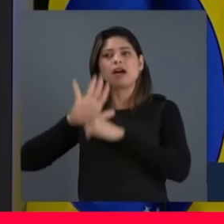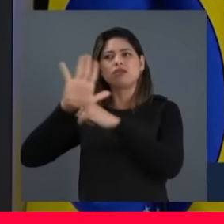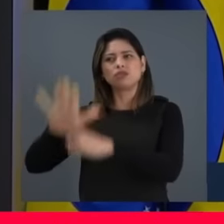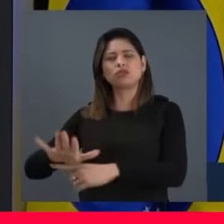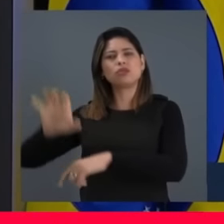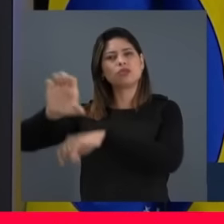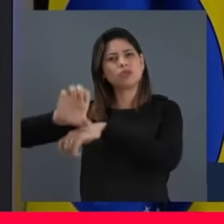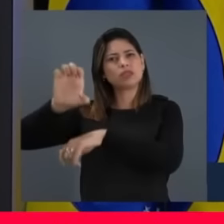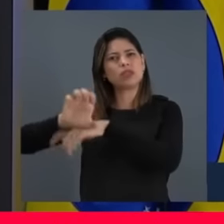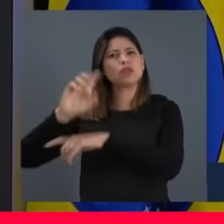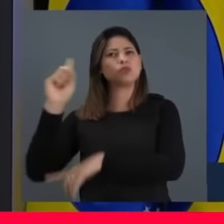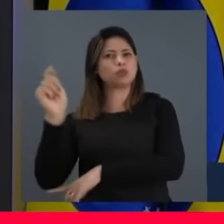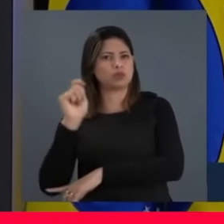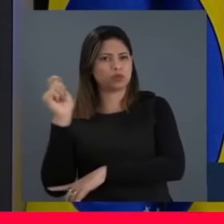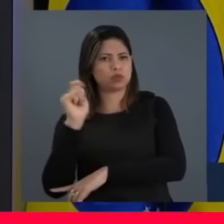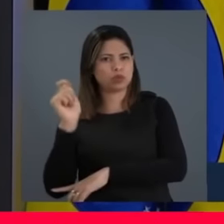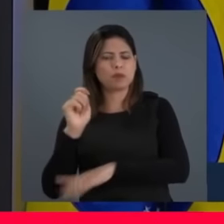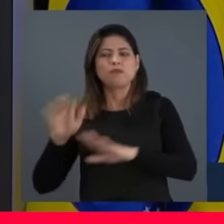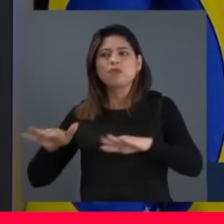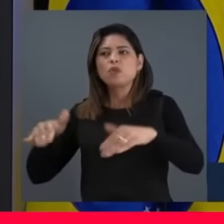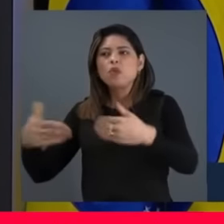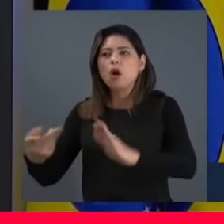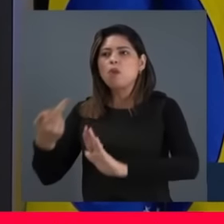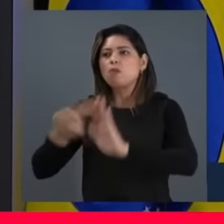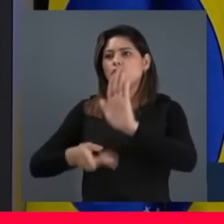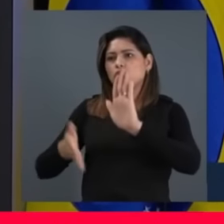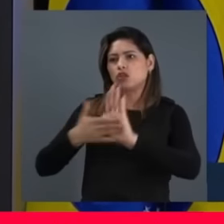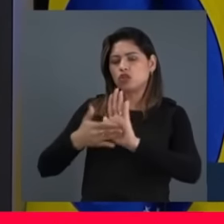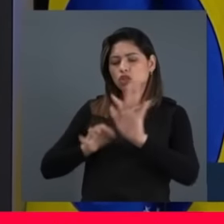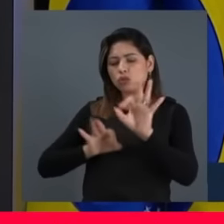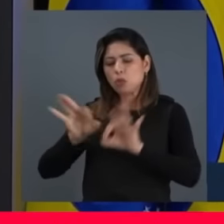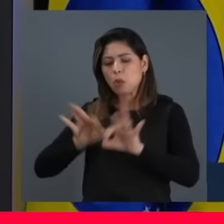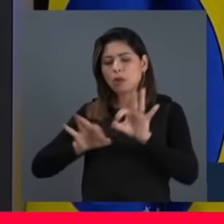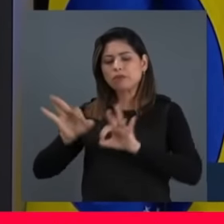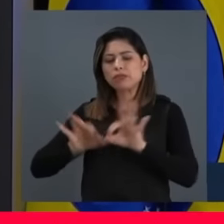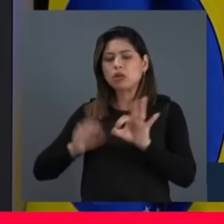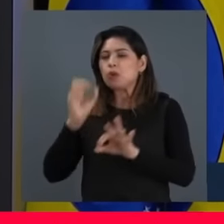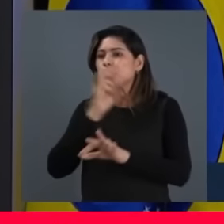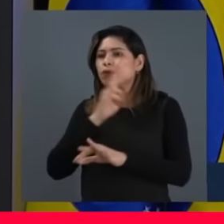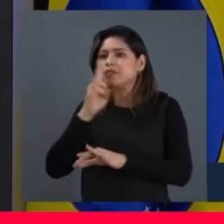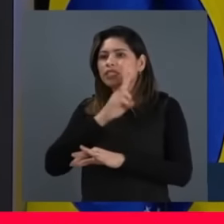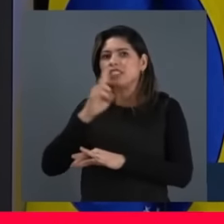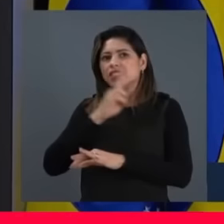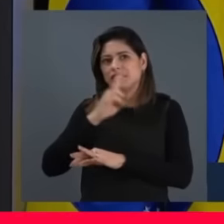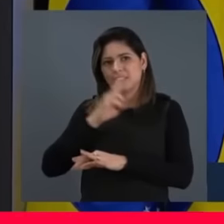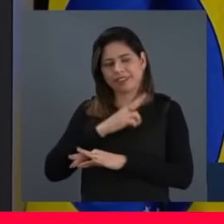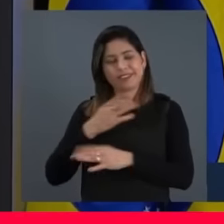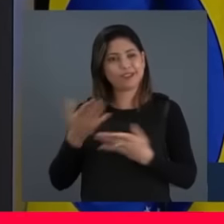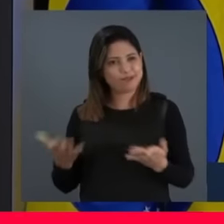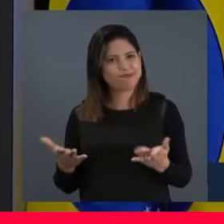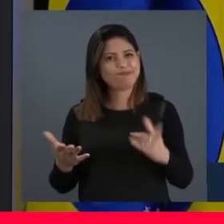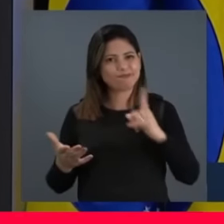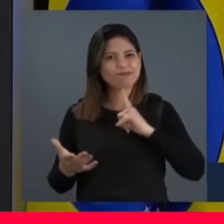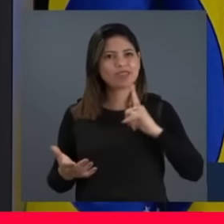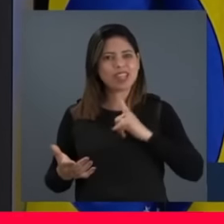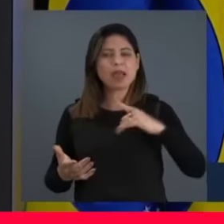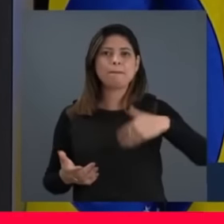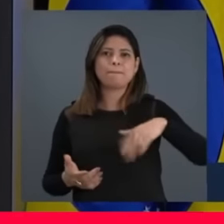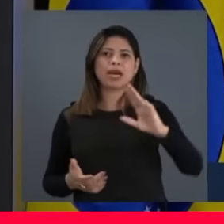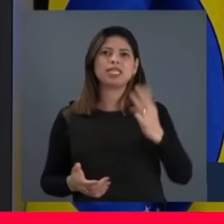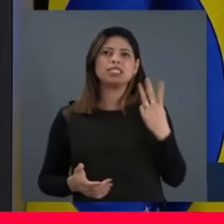Sul Qual o plano de contingência preparado tem mais mais de 380